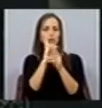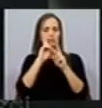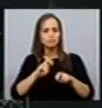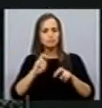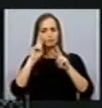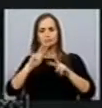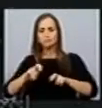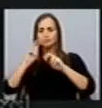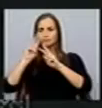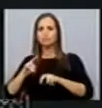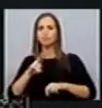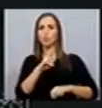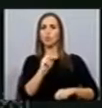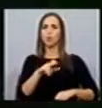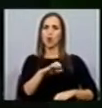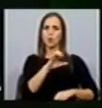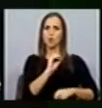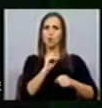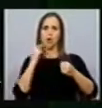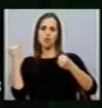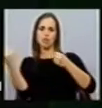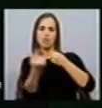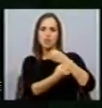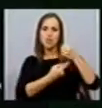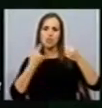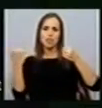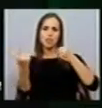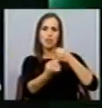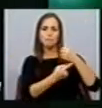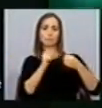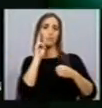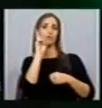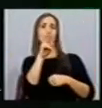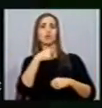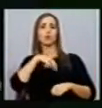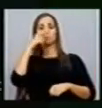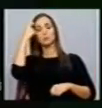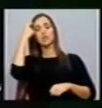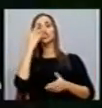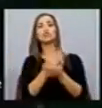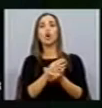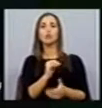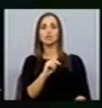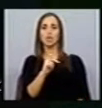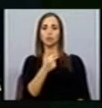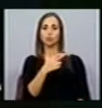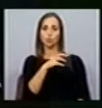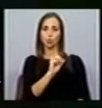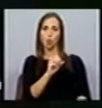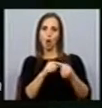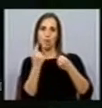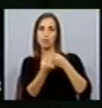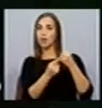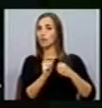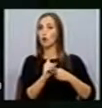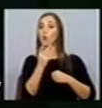para Urano e para o seu conjunto de anéis, sim, isto pode parecer surpreendente, nós estamos habituados a pensar que só Saturno é que tem anéis, mas não, os 4 planetas gasosos